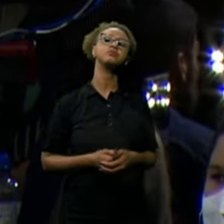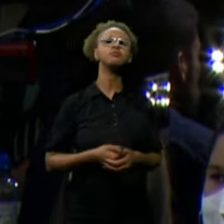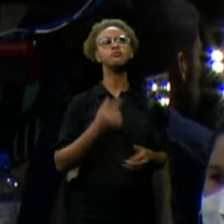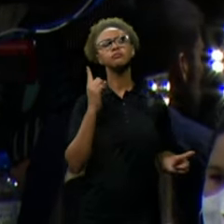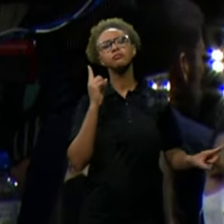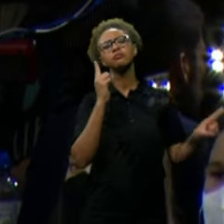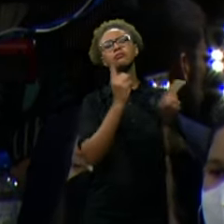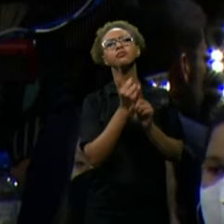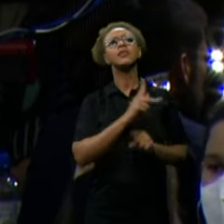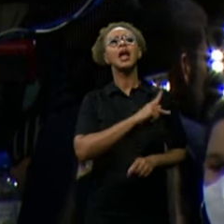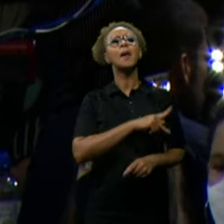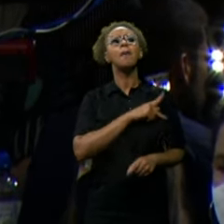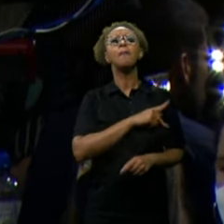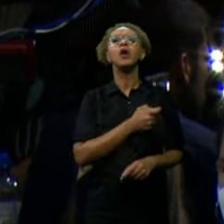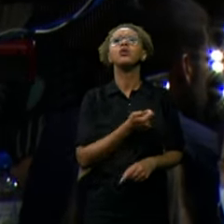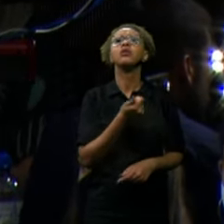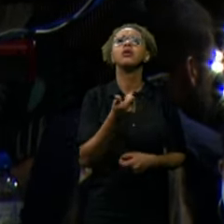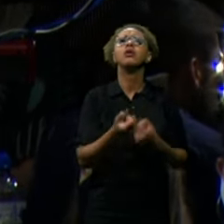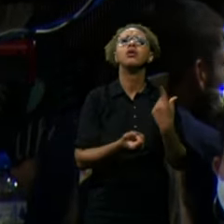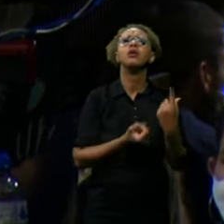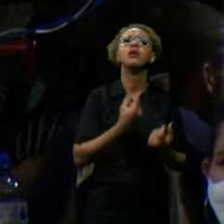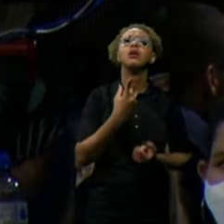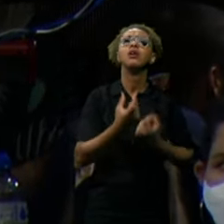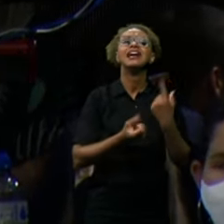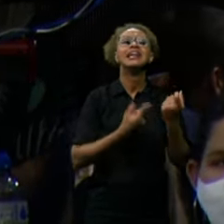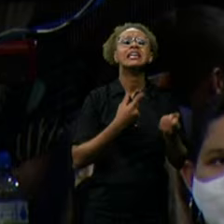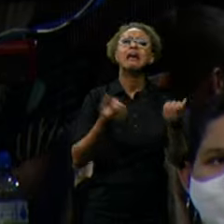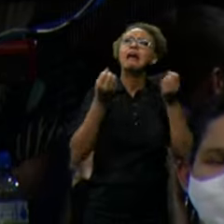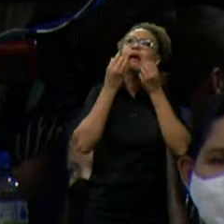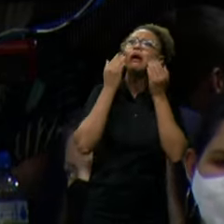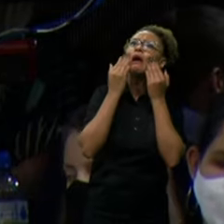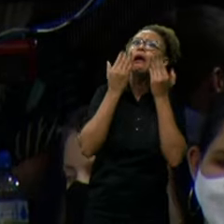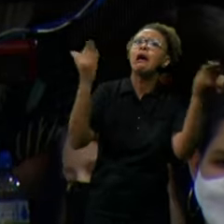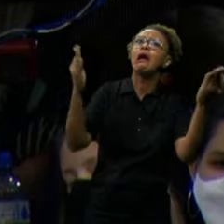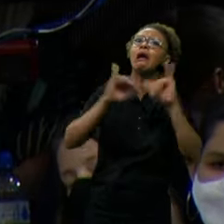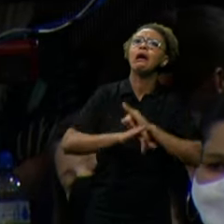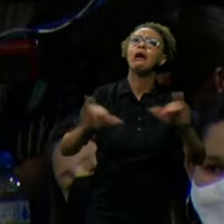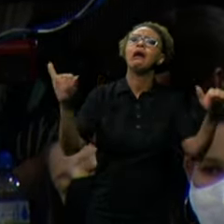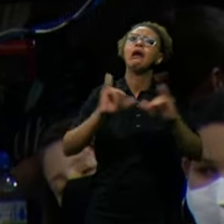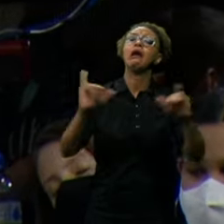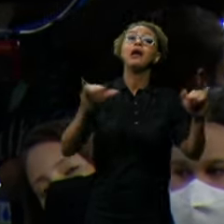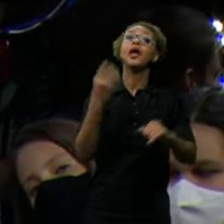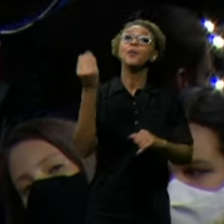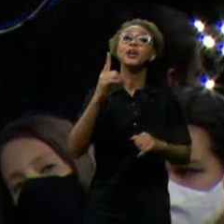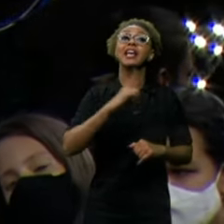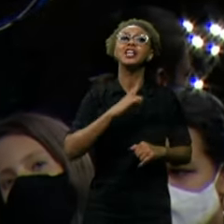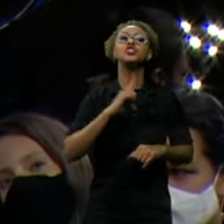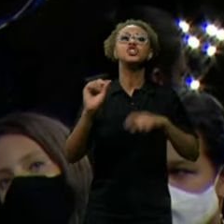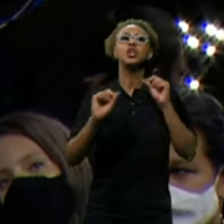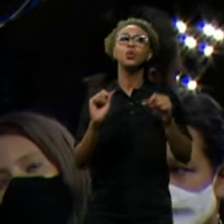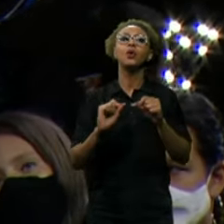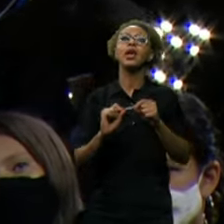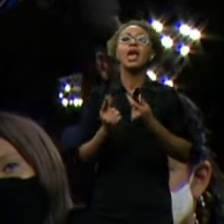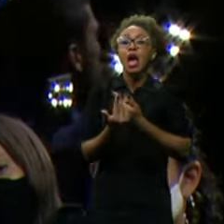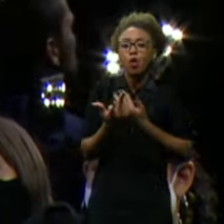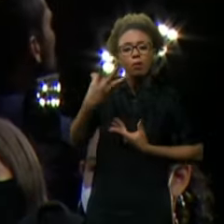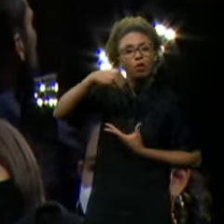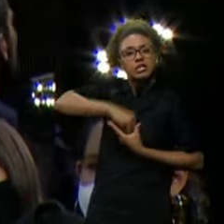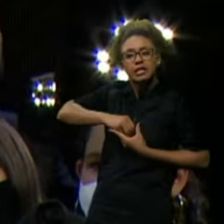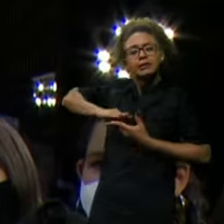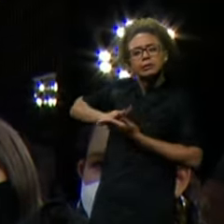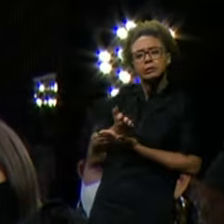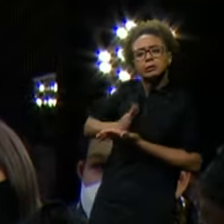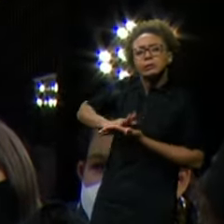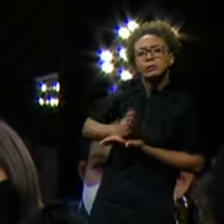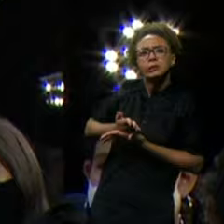vezes que a gente viu Paulo fazer campanha porque o espinho na carne o atormentava Oi e ele fez por três vezes orou baseado no